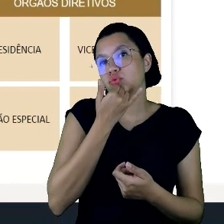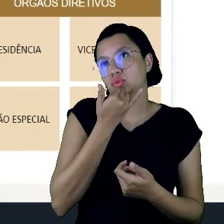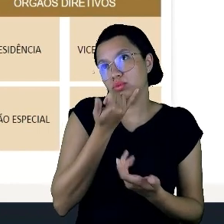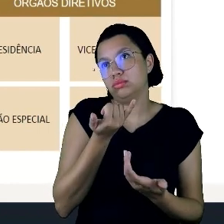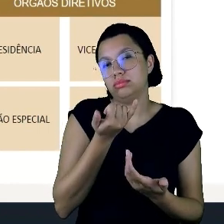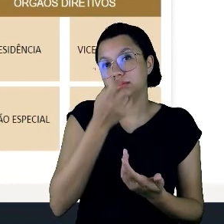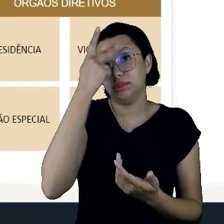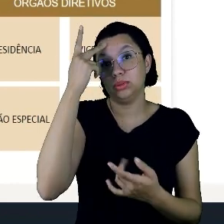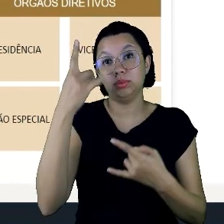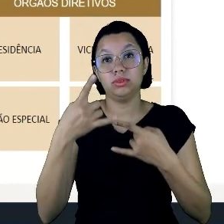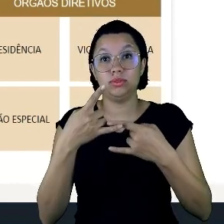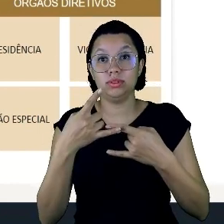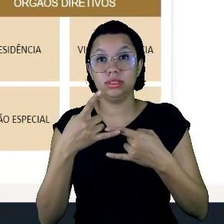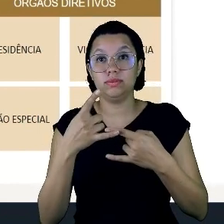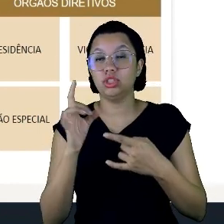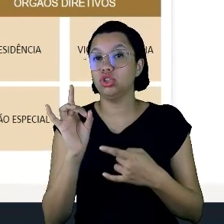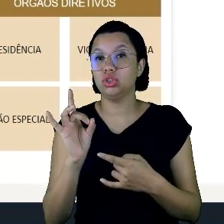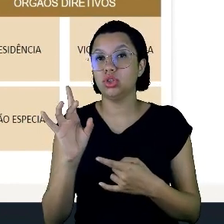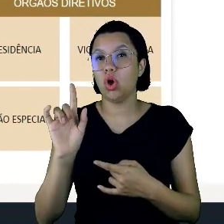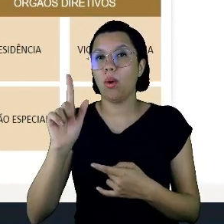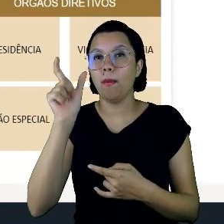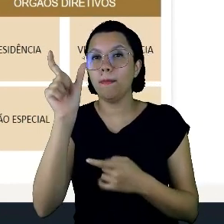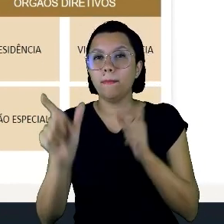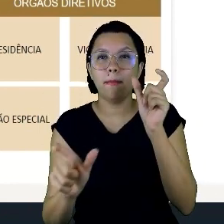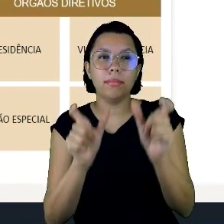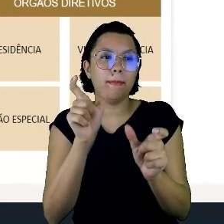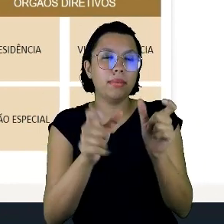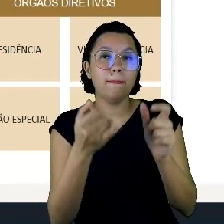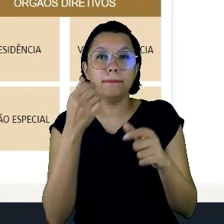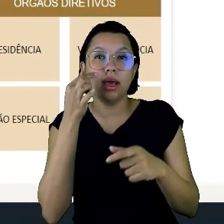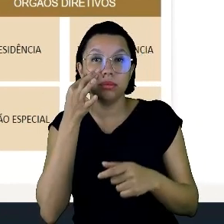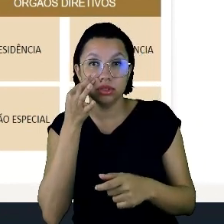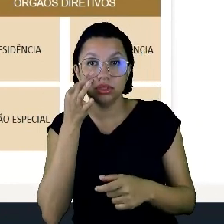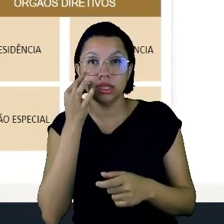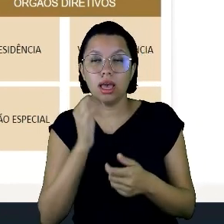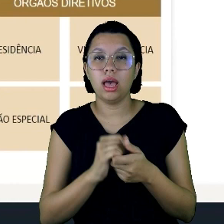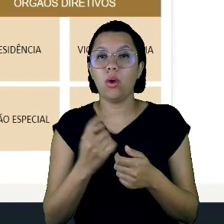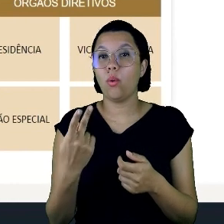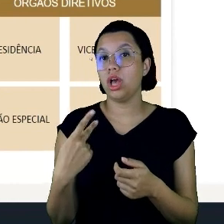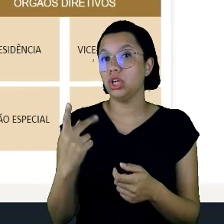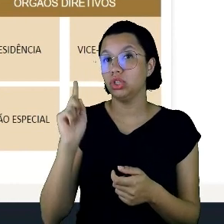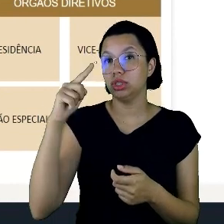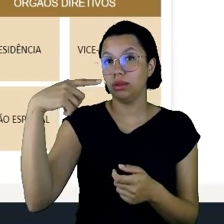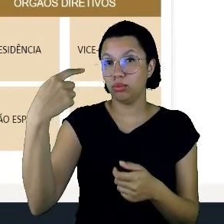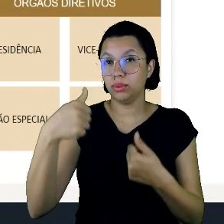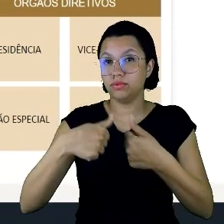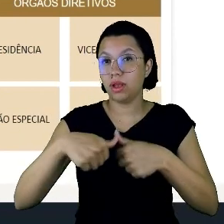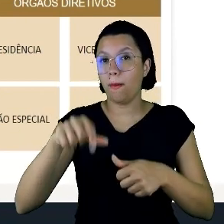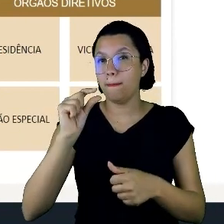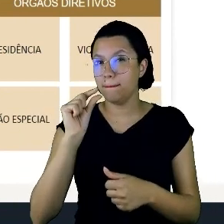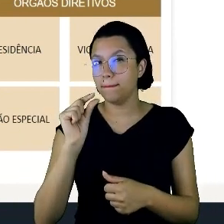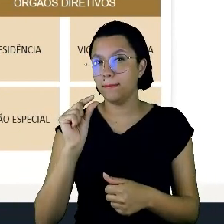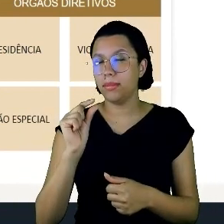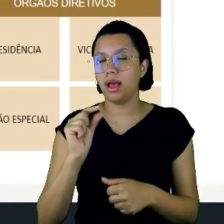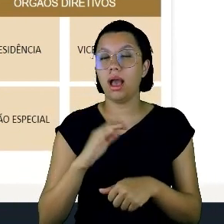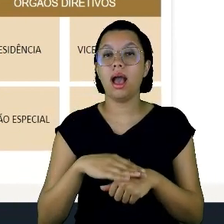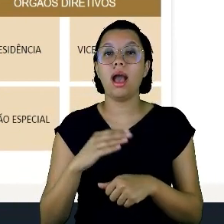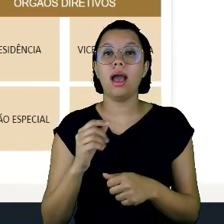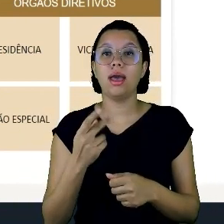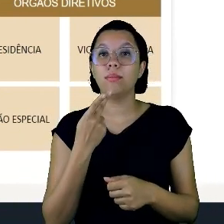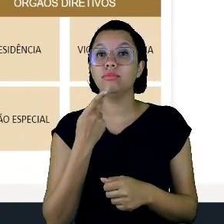desculpa para quem está no online, mas aí vai ser exclusivo do presencial, que puder, a gente pode depois ficar um pouquinho mais daí para